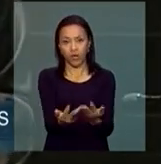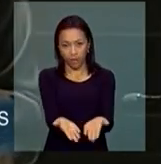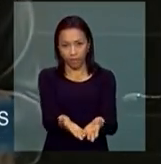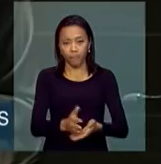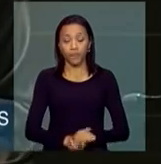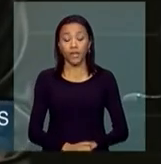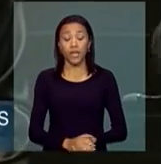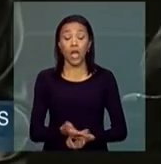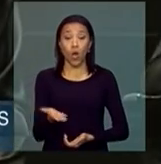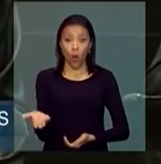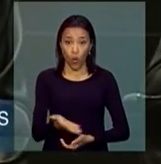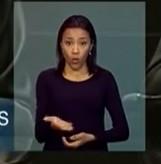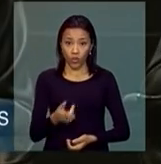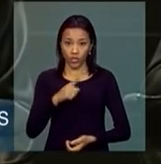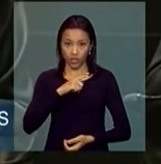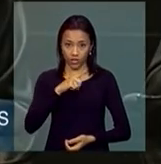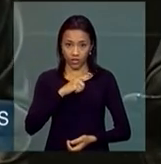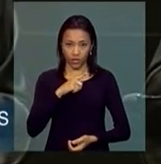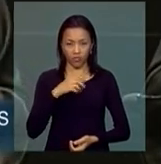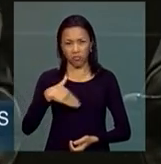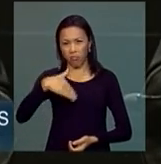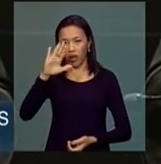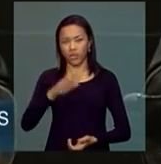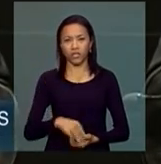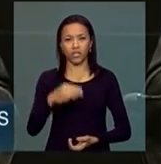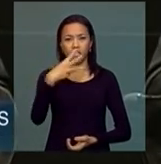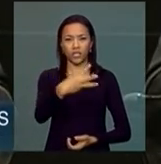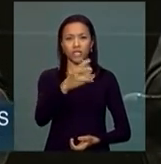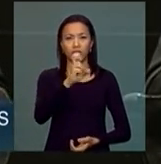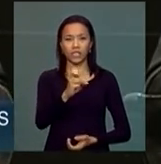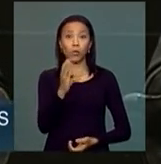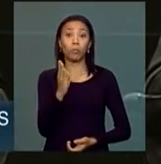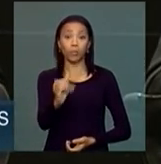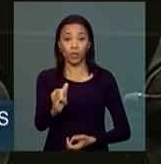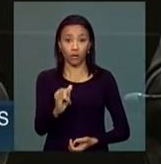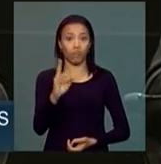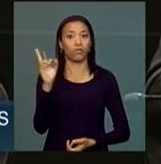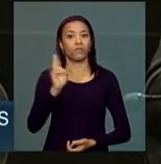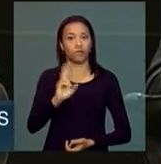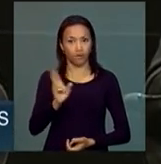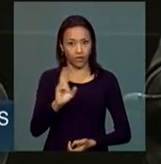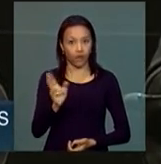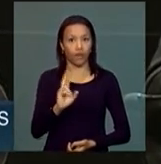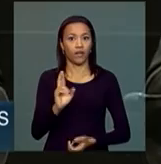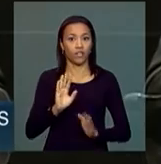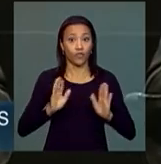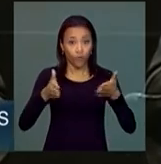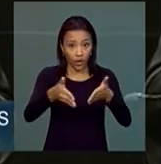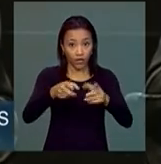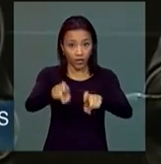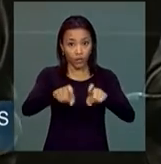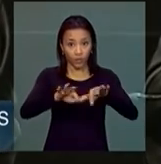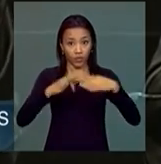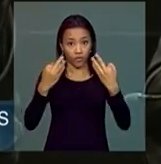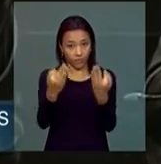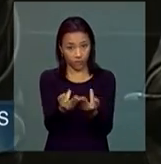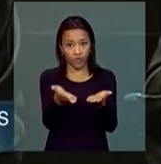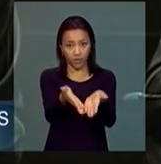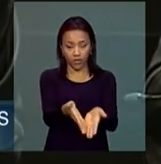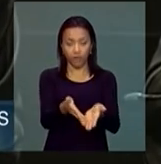temos hoje uma carteira de mais de 35 bilhões de reais na agricultura familiar, uma carteira